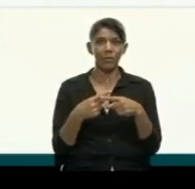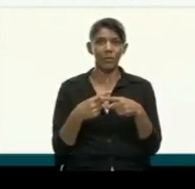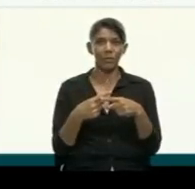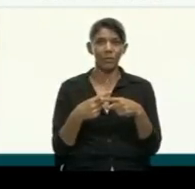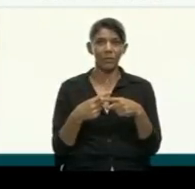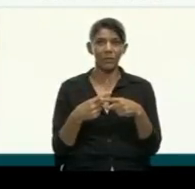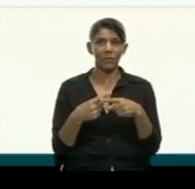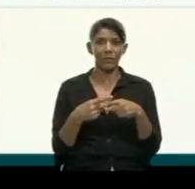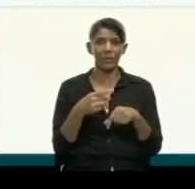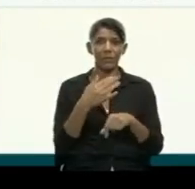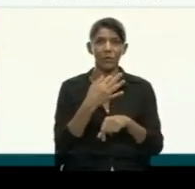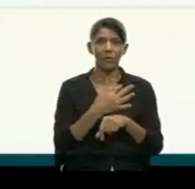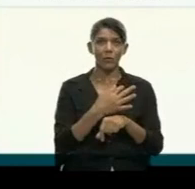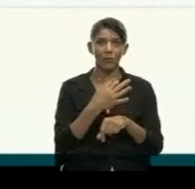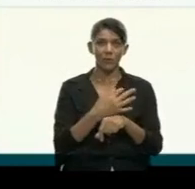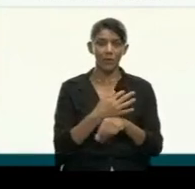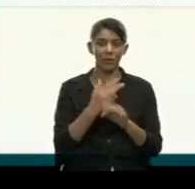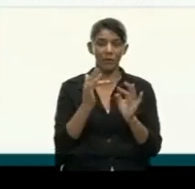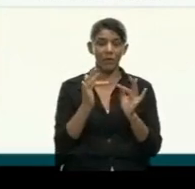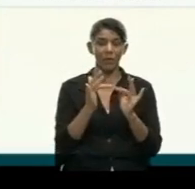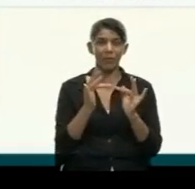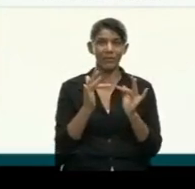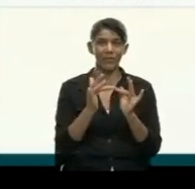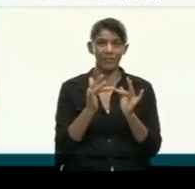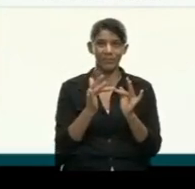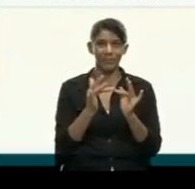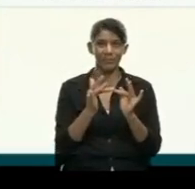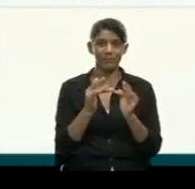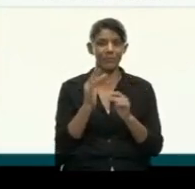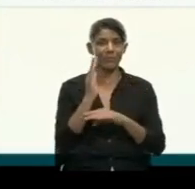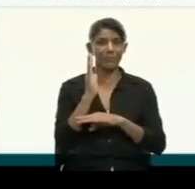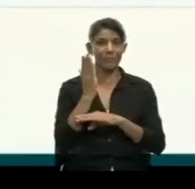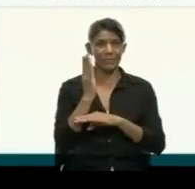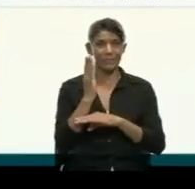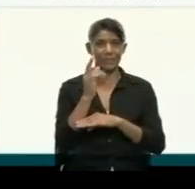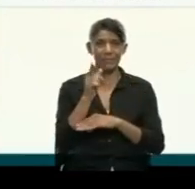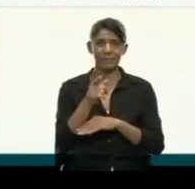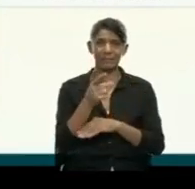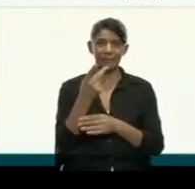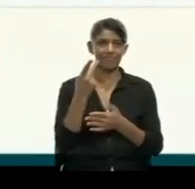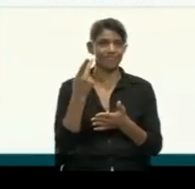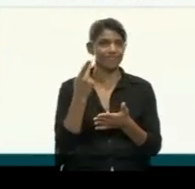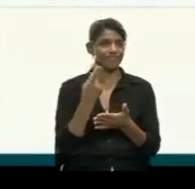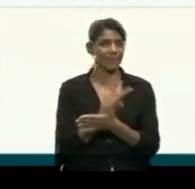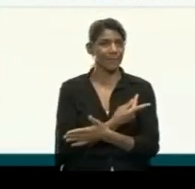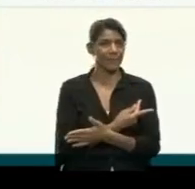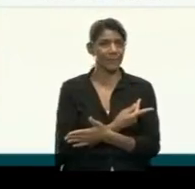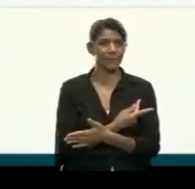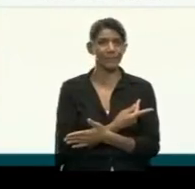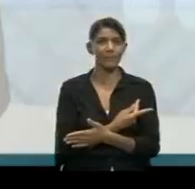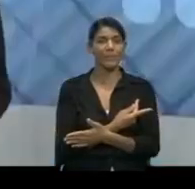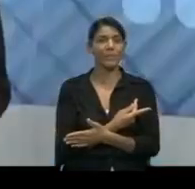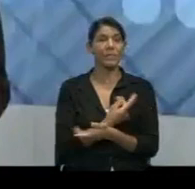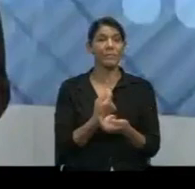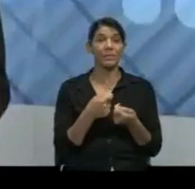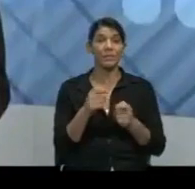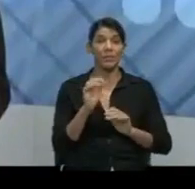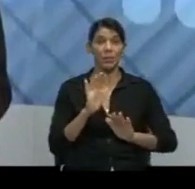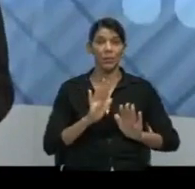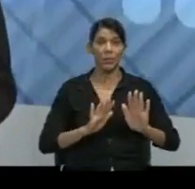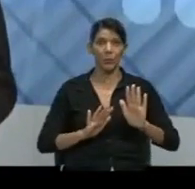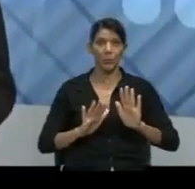fechamento da madeira. Tá? Isso é totalmente errado. Então tem que tomar muito